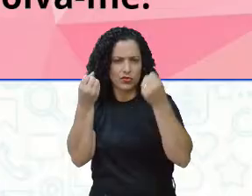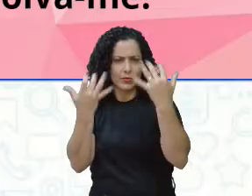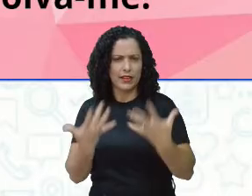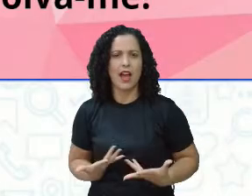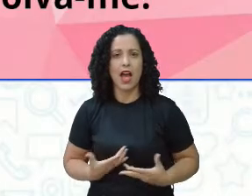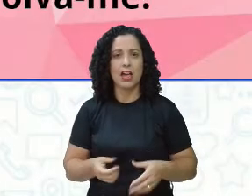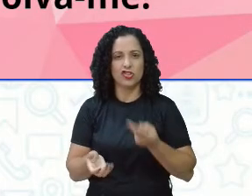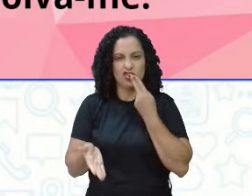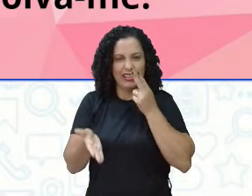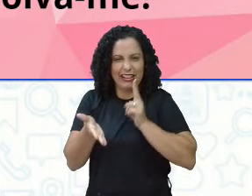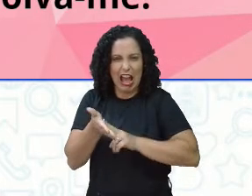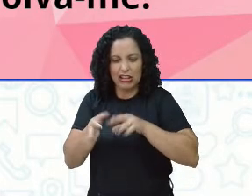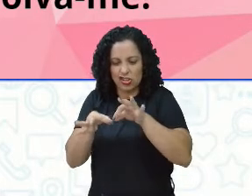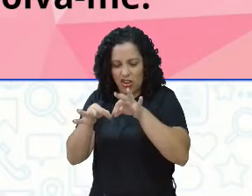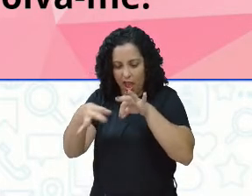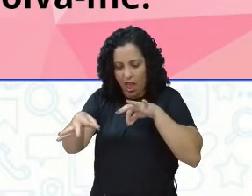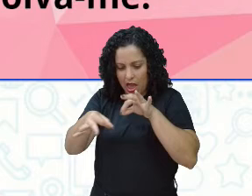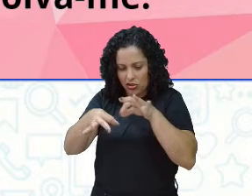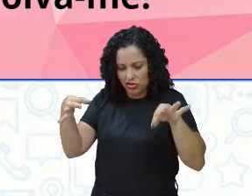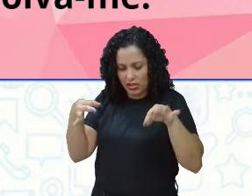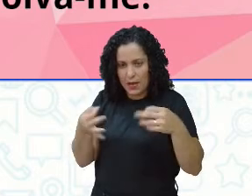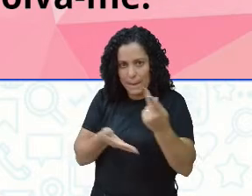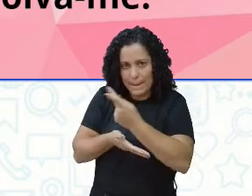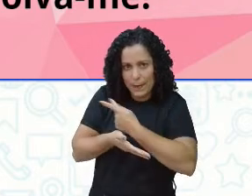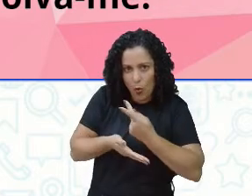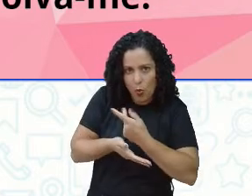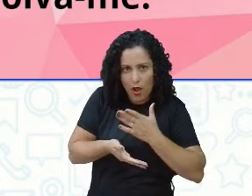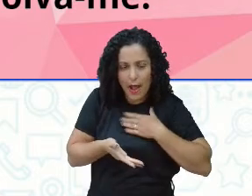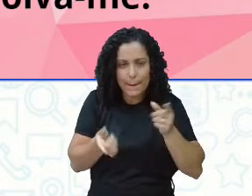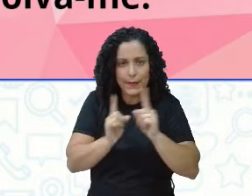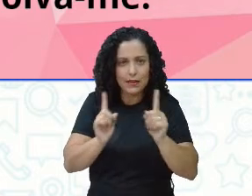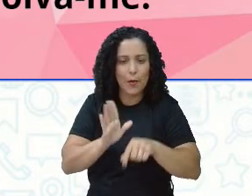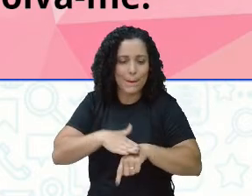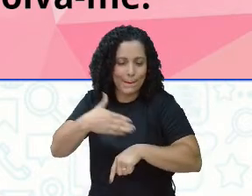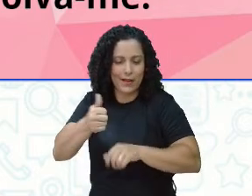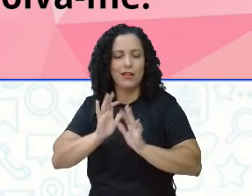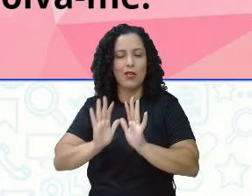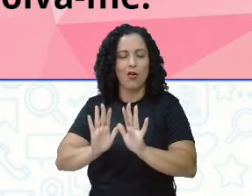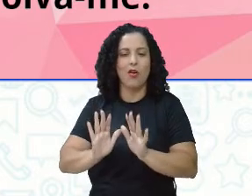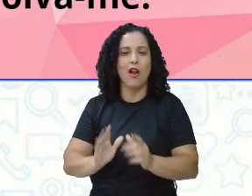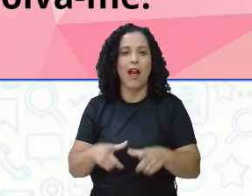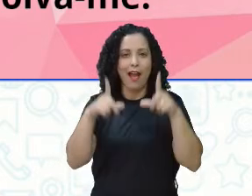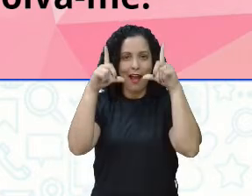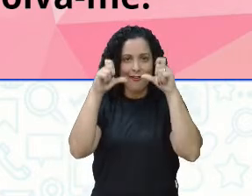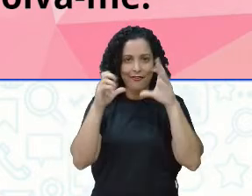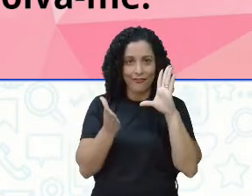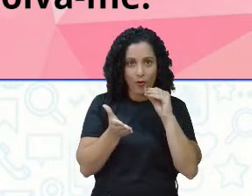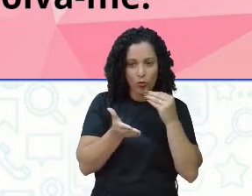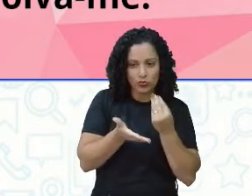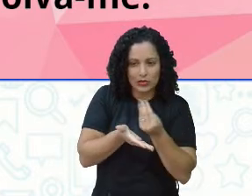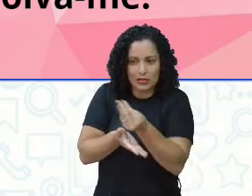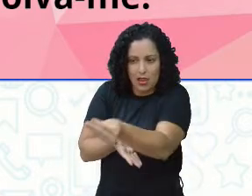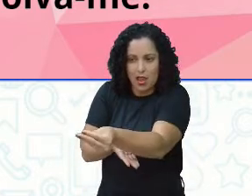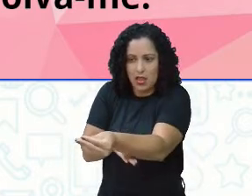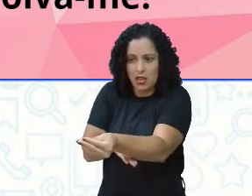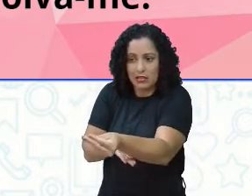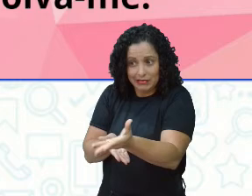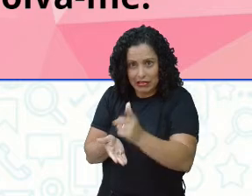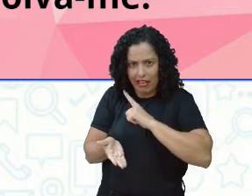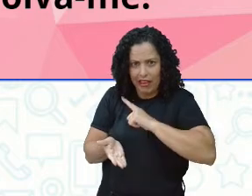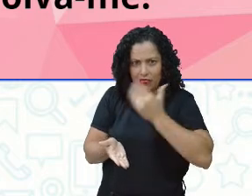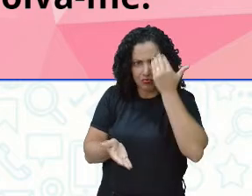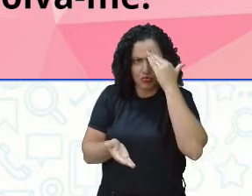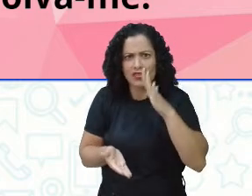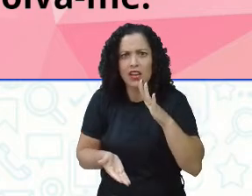me procure mais. Assim será melhor, meu bem. O retrato que eu te dei, se ainda tens, não sei, mas se